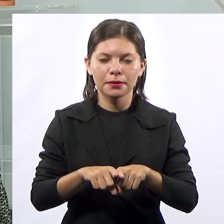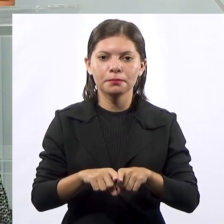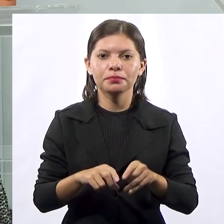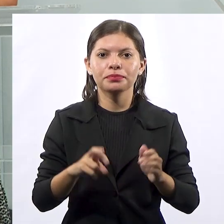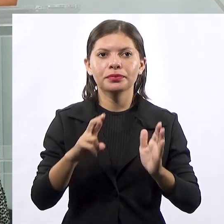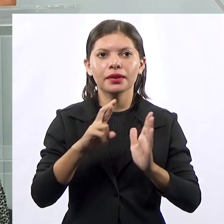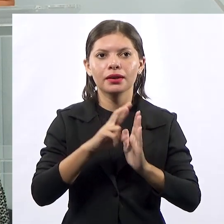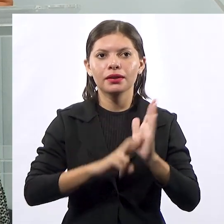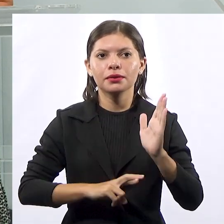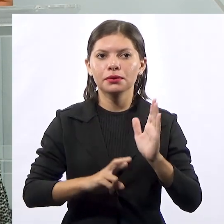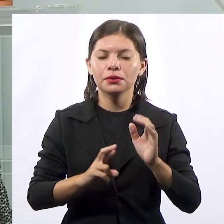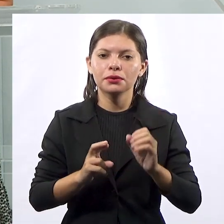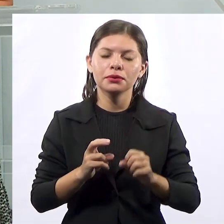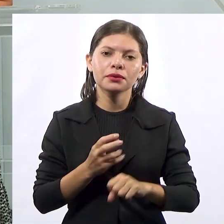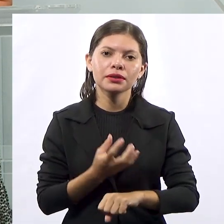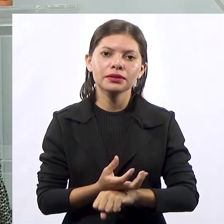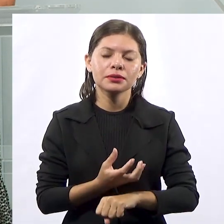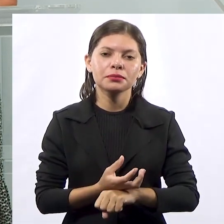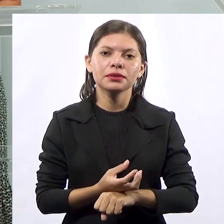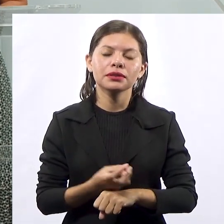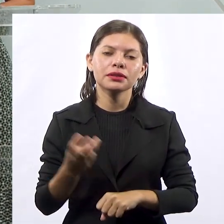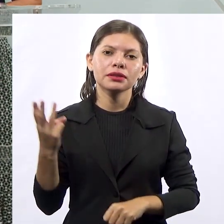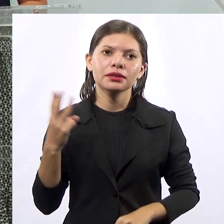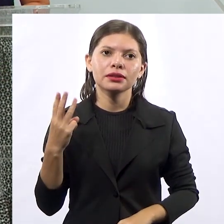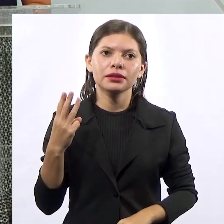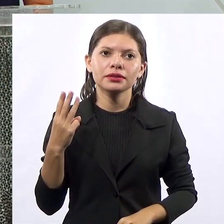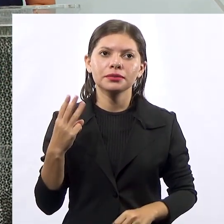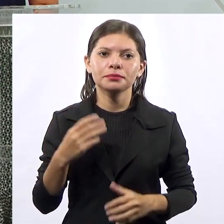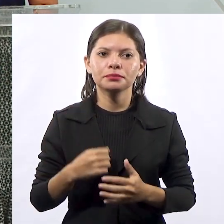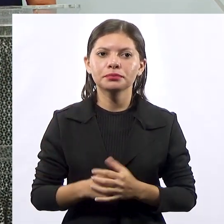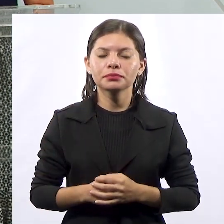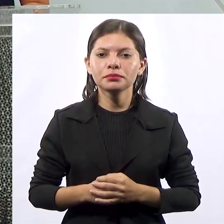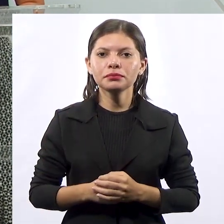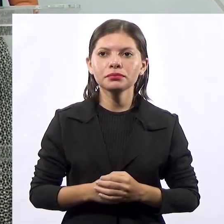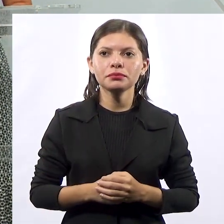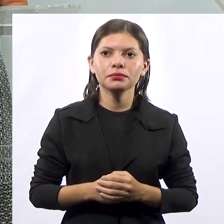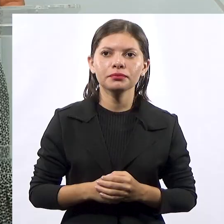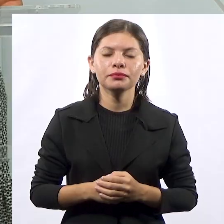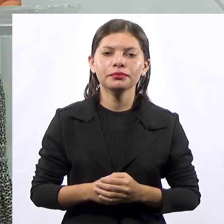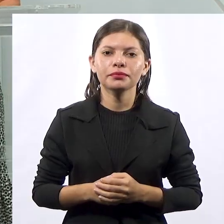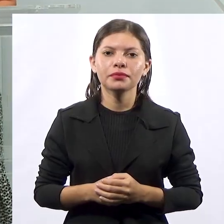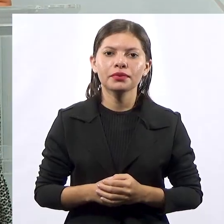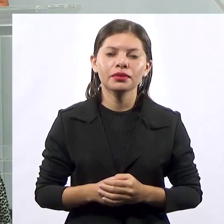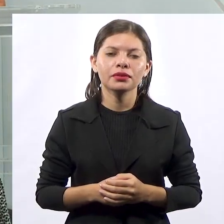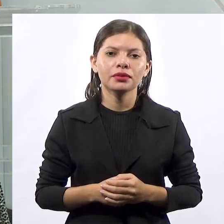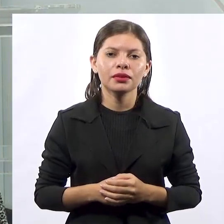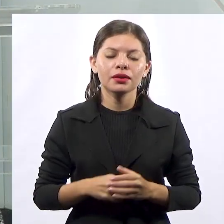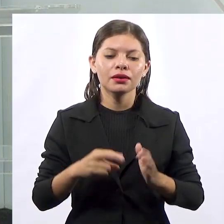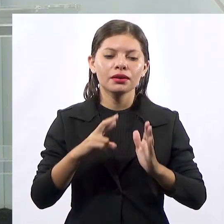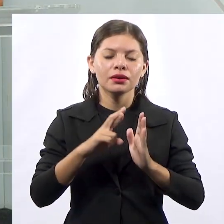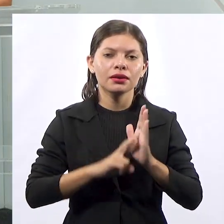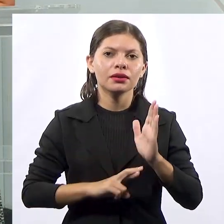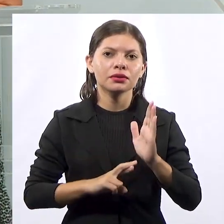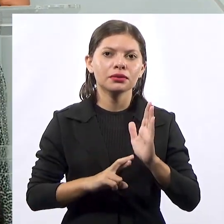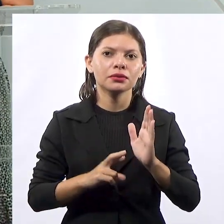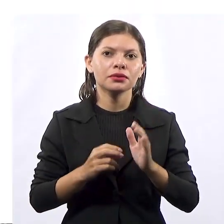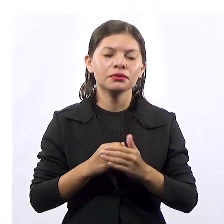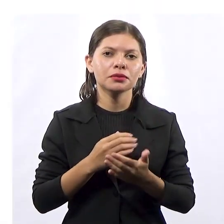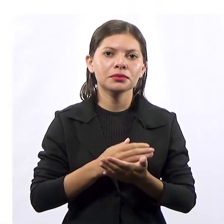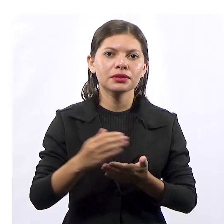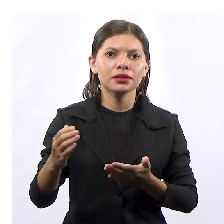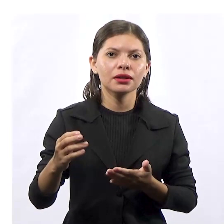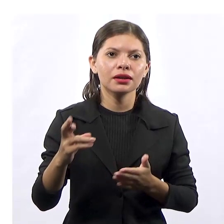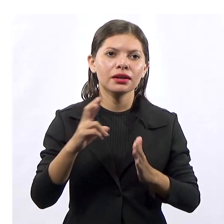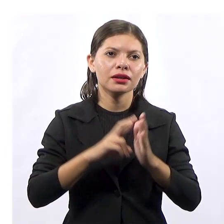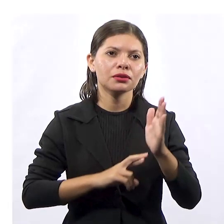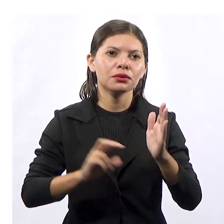disciplina 3, tá certo? Então, vocês vão continuar com esse gênero discursivo que é o relatório. Então, vamos lá. O